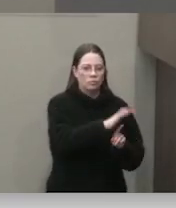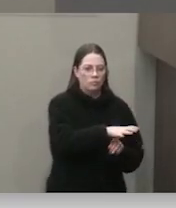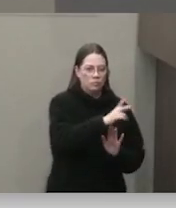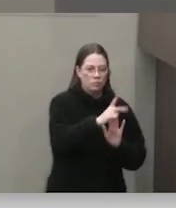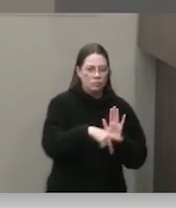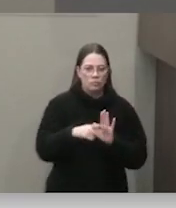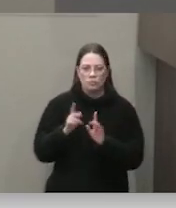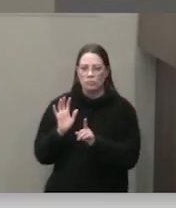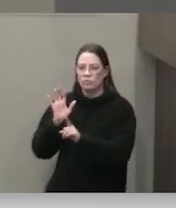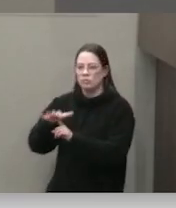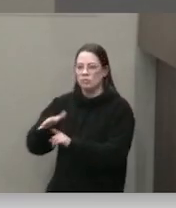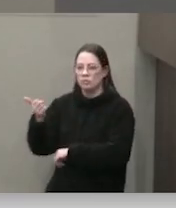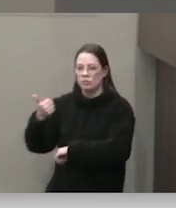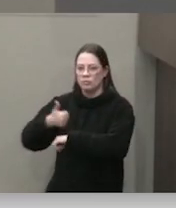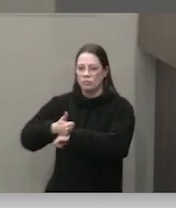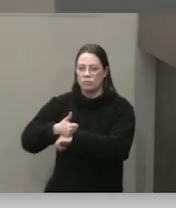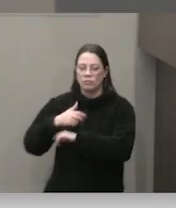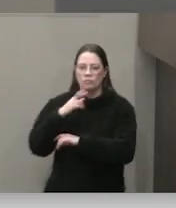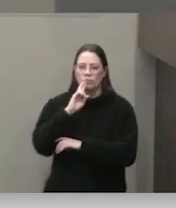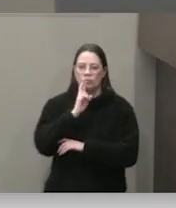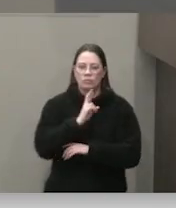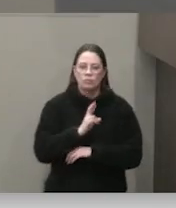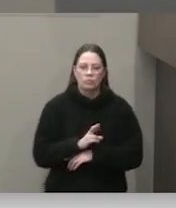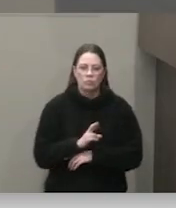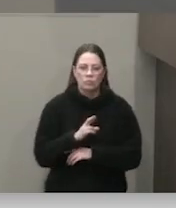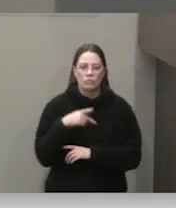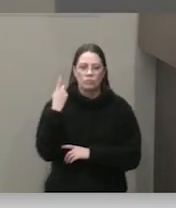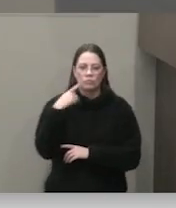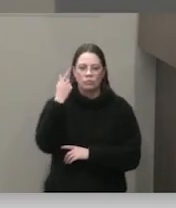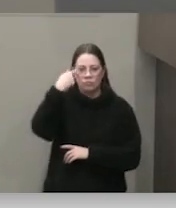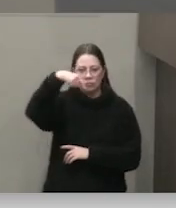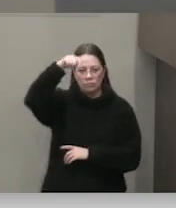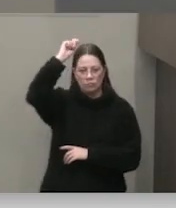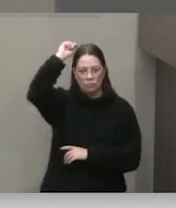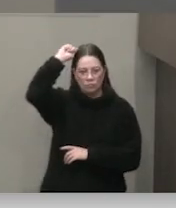e ao substitutivo. Relator vereador João Pedro Nunes.